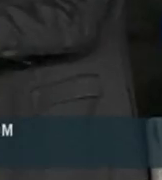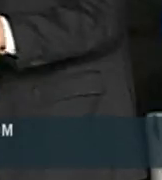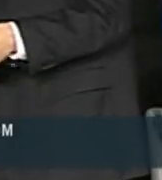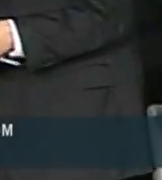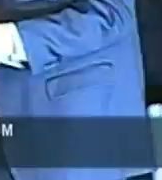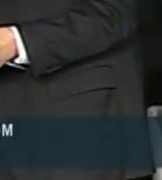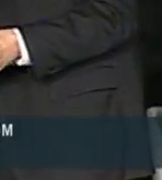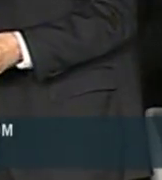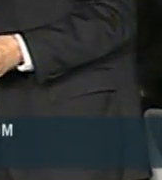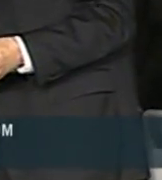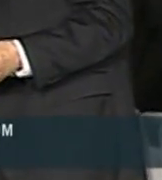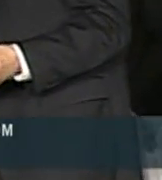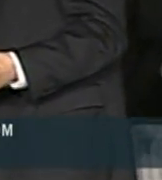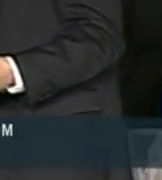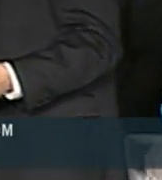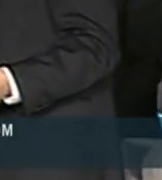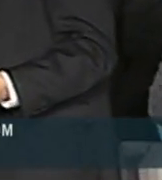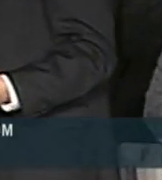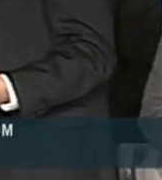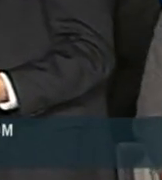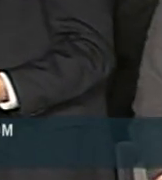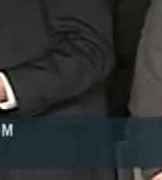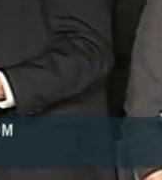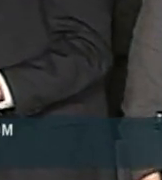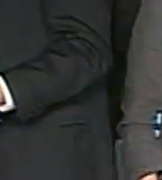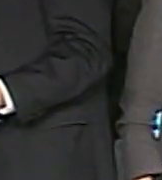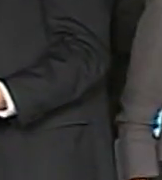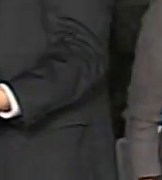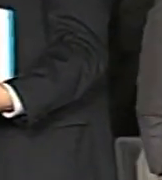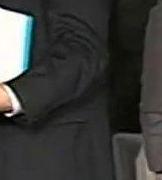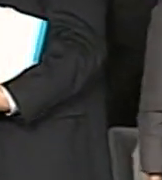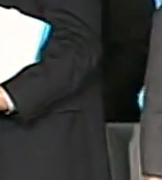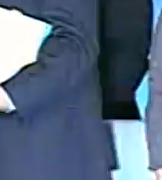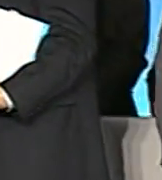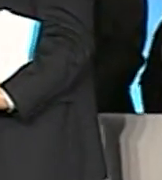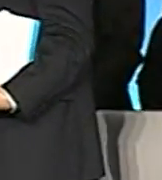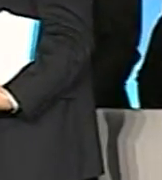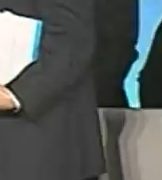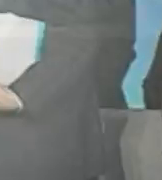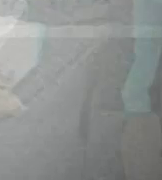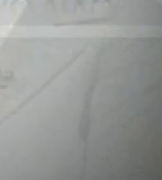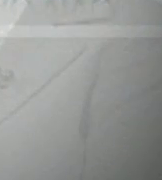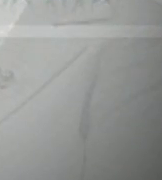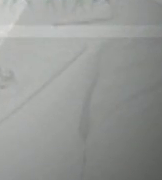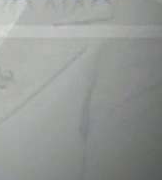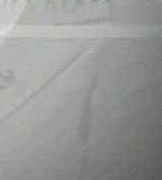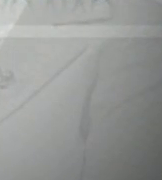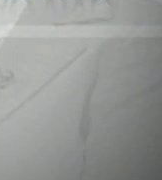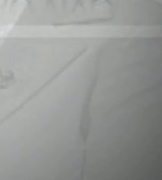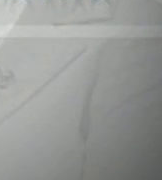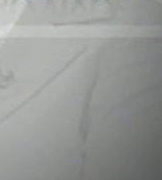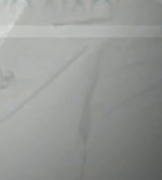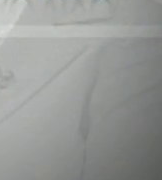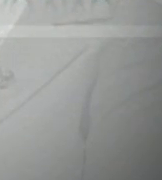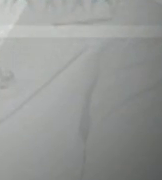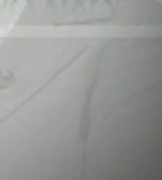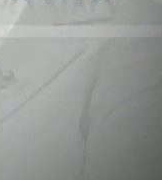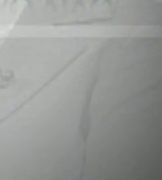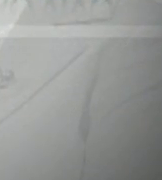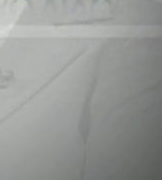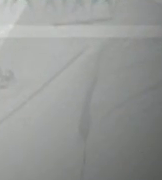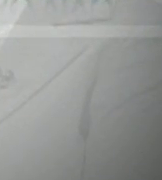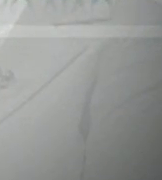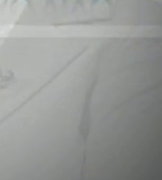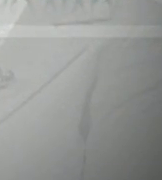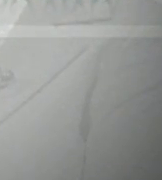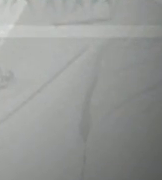Está encerrada esta cerimônia. Queremos convidar prefeitos e demais gestores aqui presentes. E você assistiu à participação